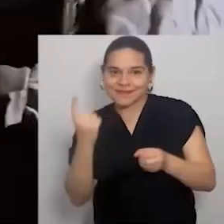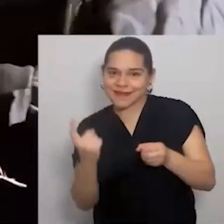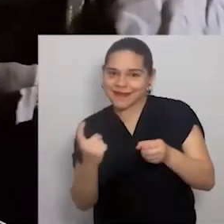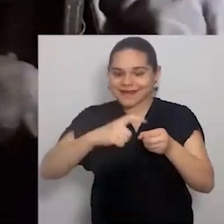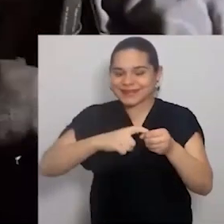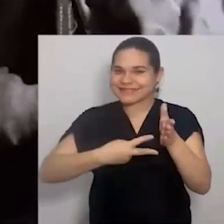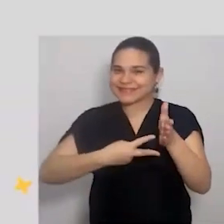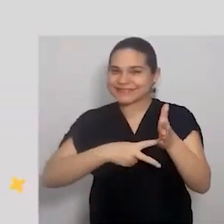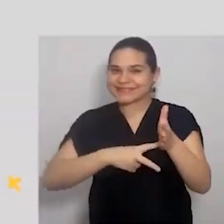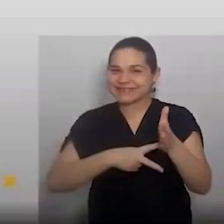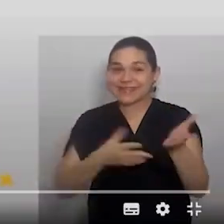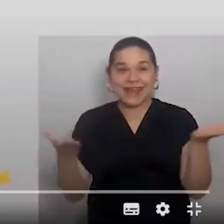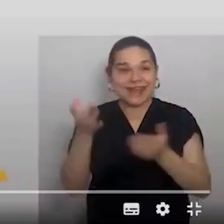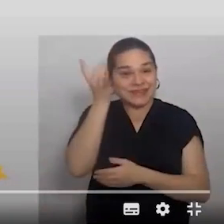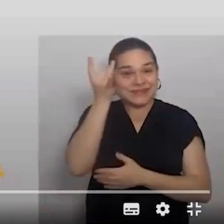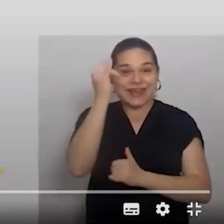Está sem volume.